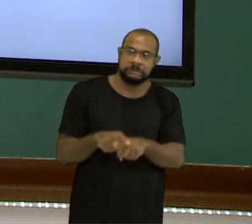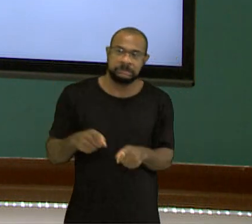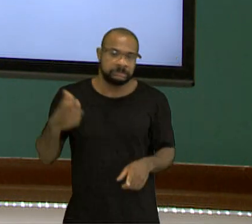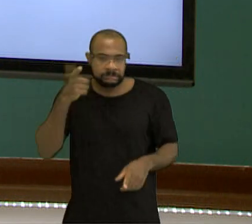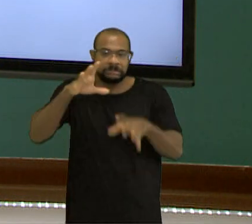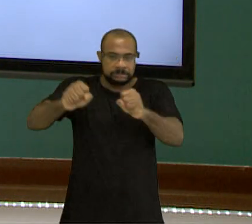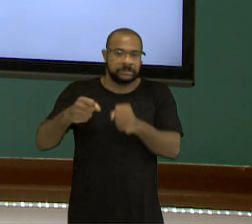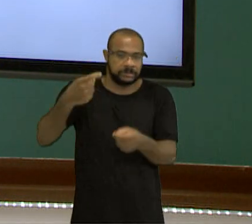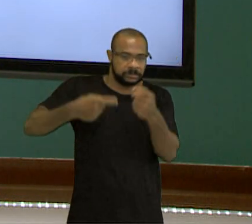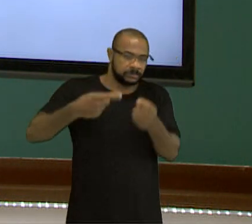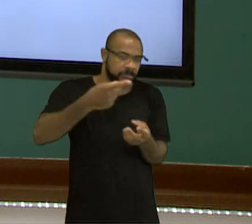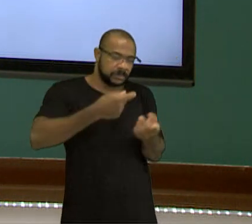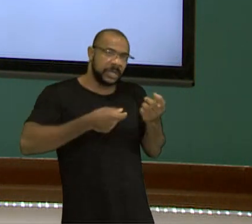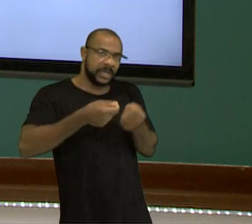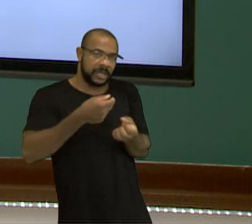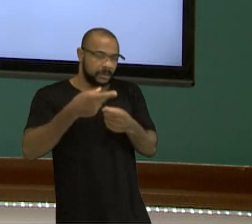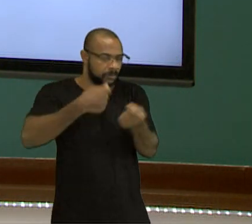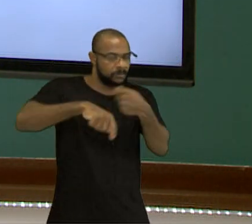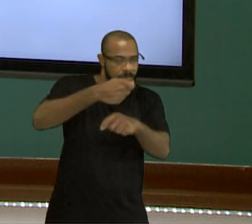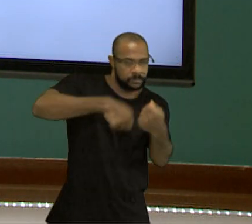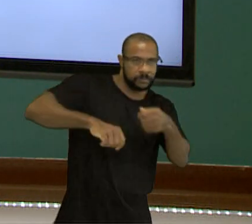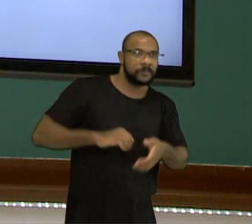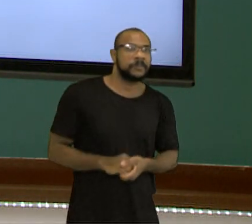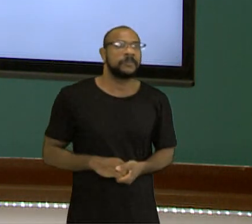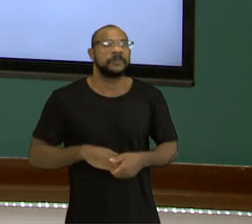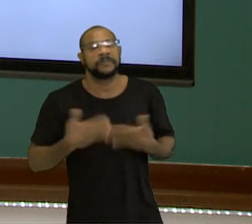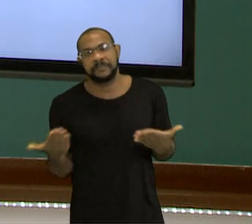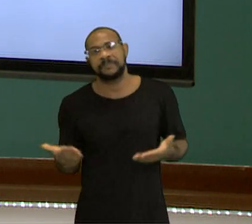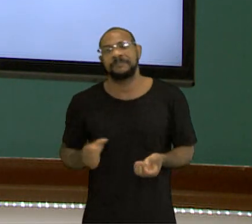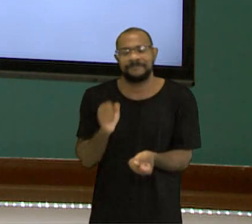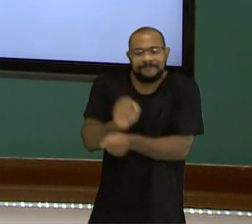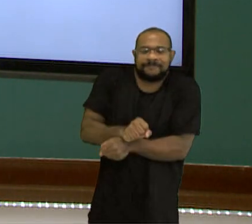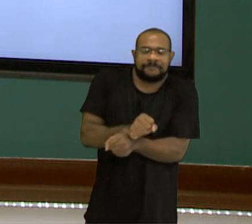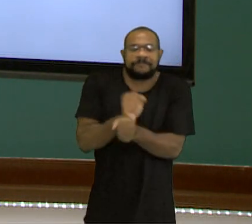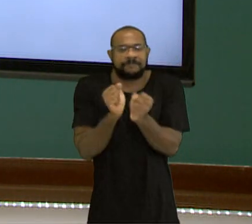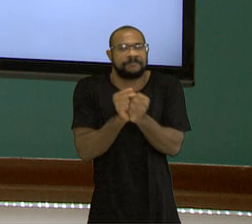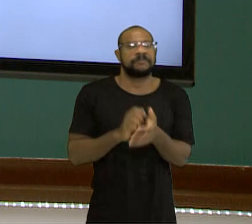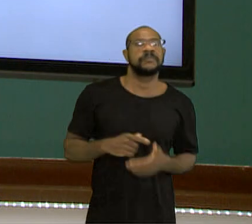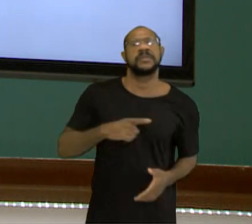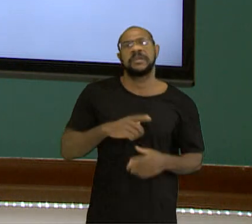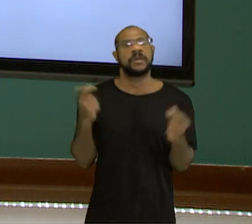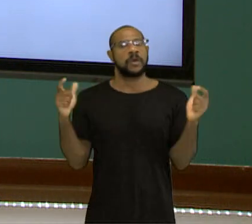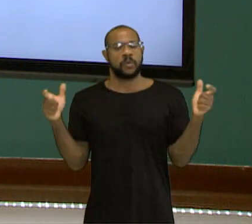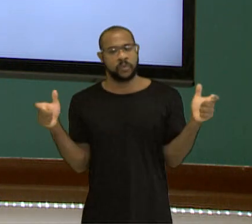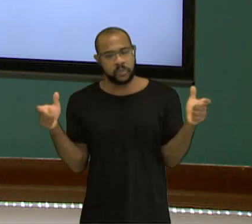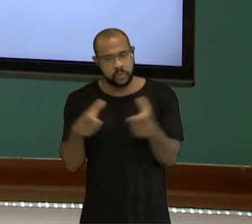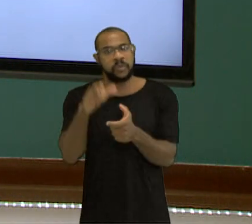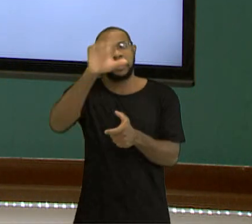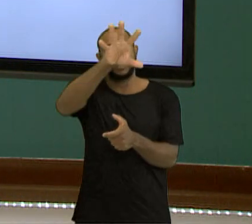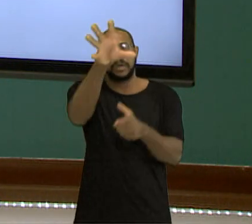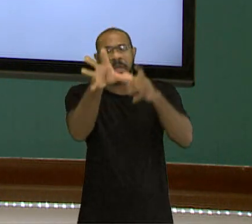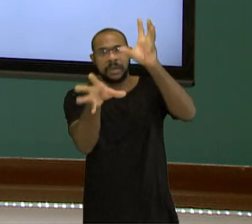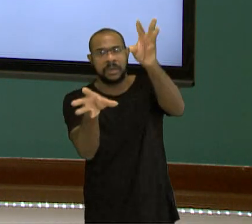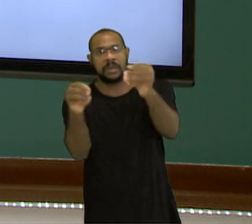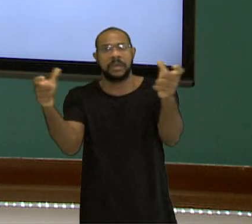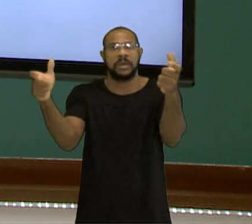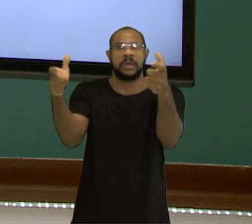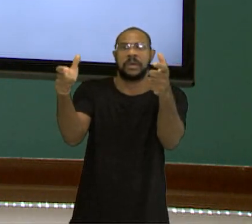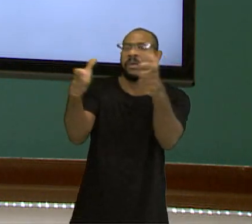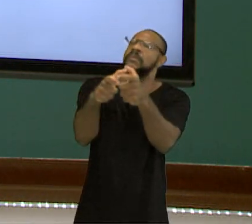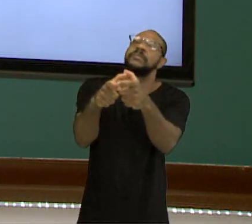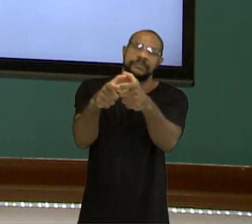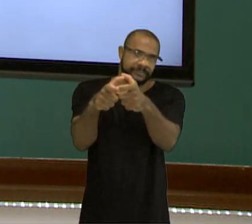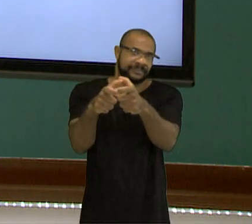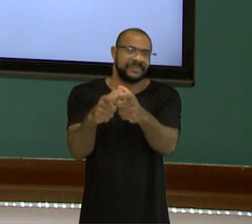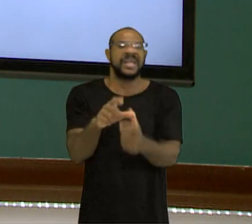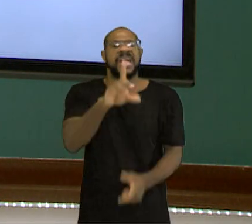os portugueses esses povos derrotados. Houve uma diminuição na população em algumas regiões da África, 10 a 20 milhões de